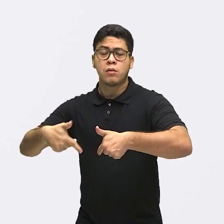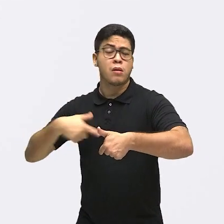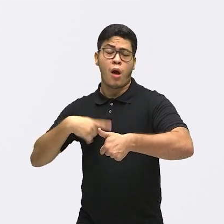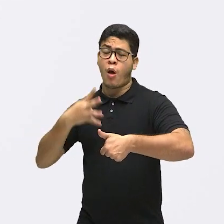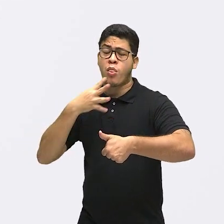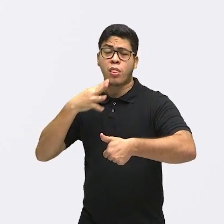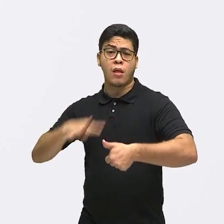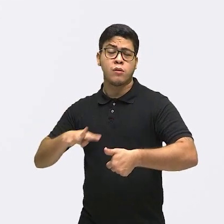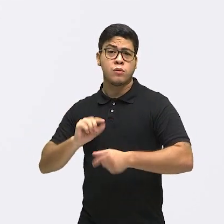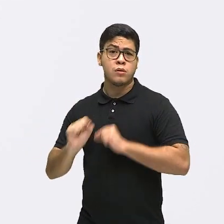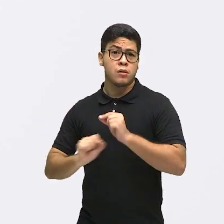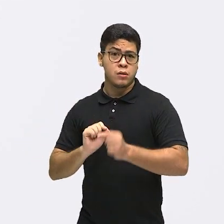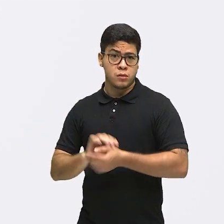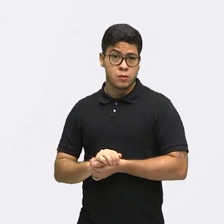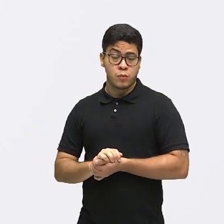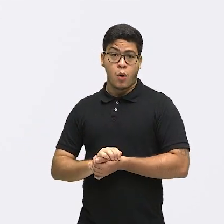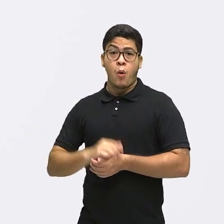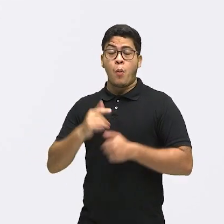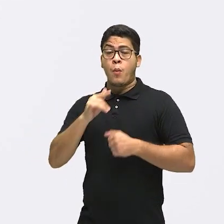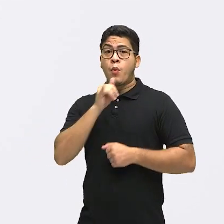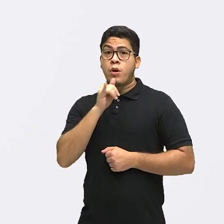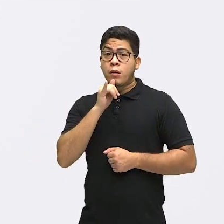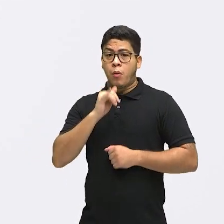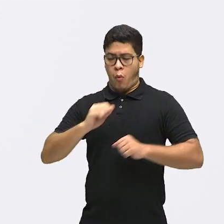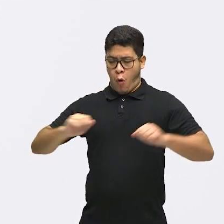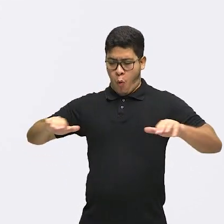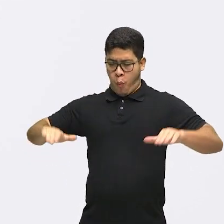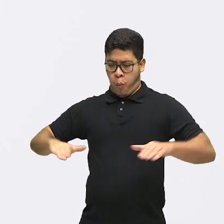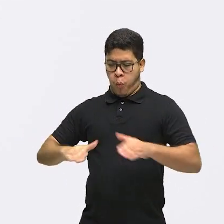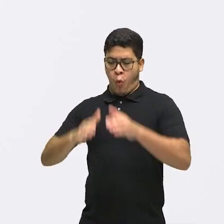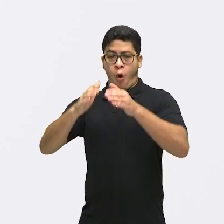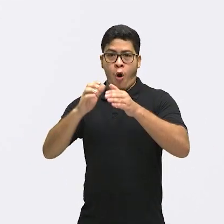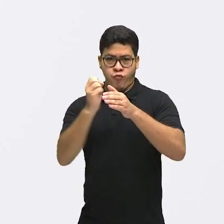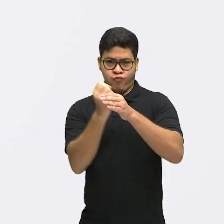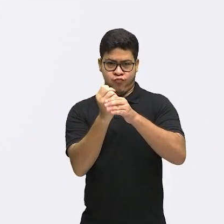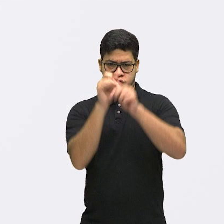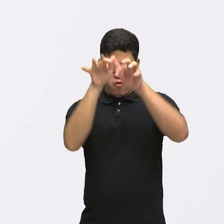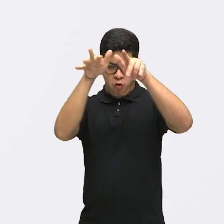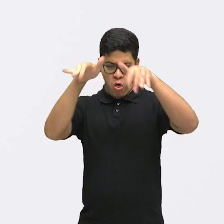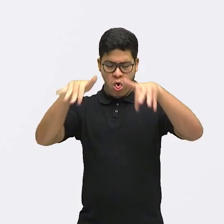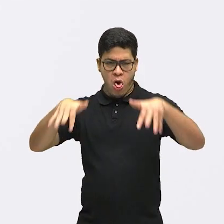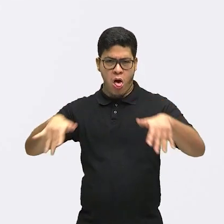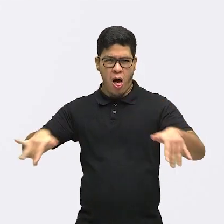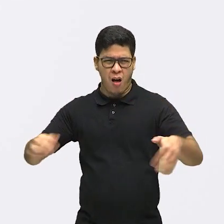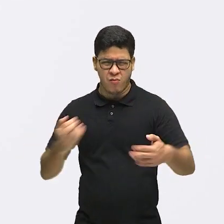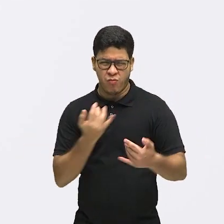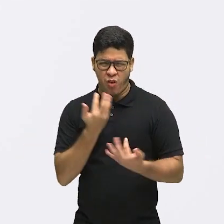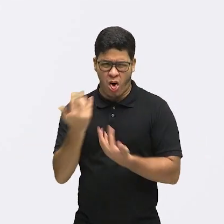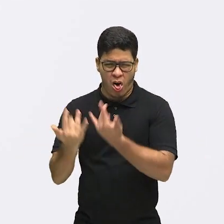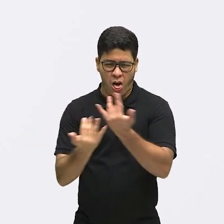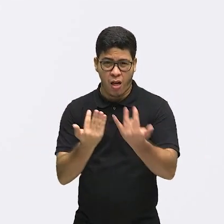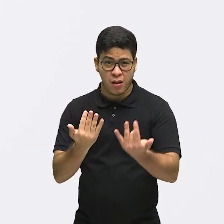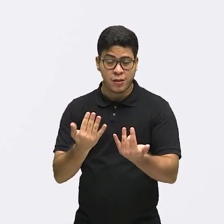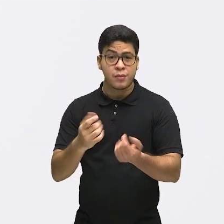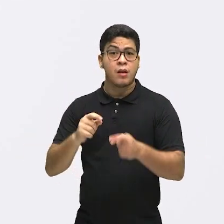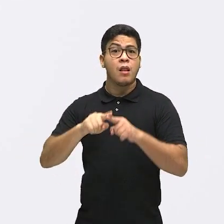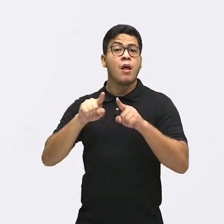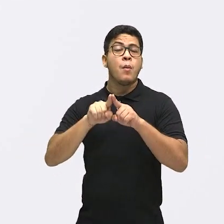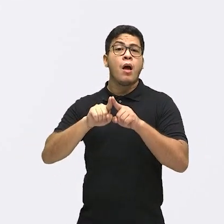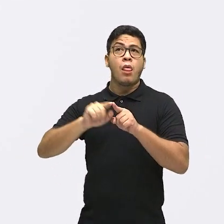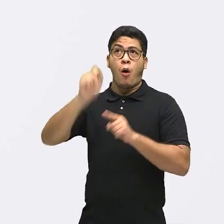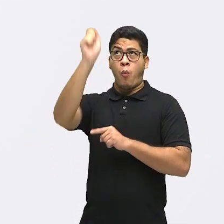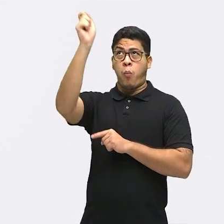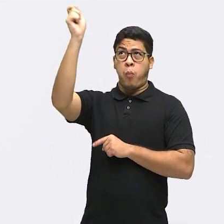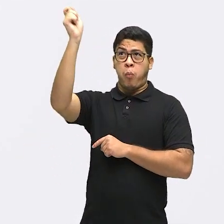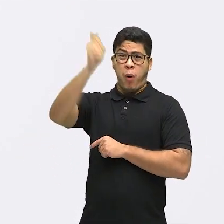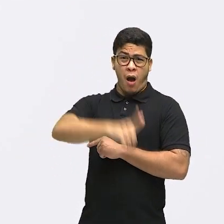Quais são elas? O vulcanismo, que é o quê? A erupção dos vulcões, queda de meteoros e